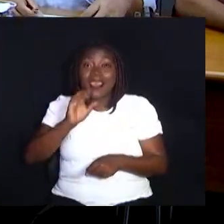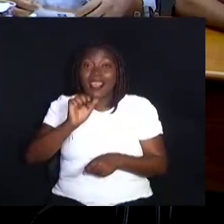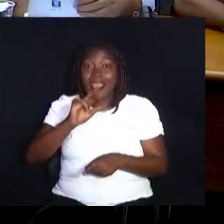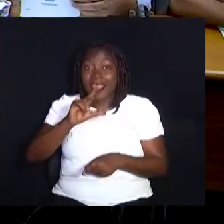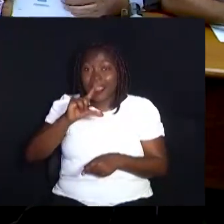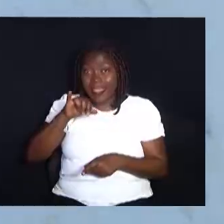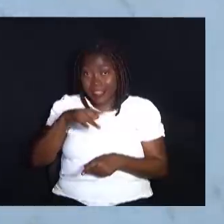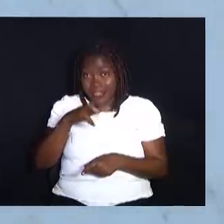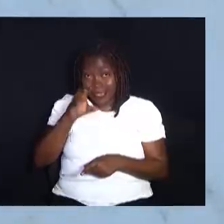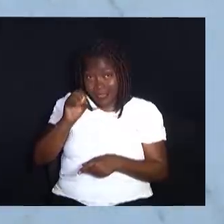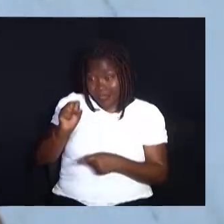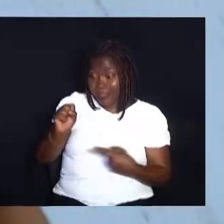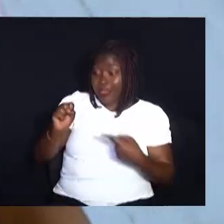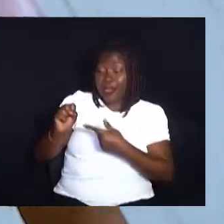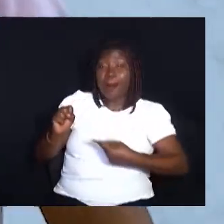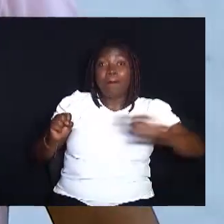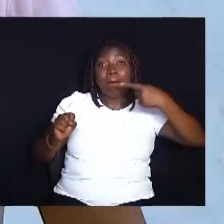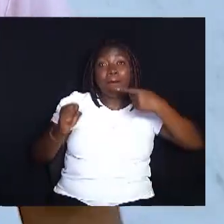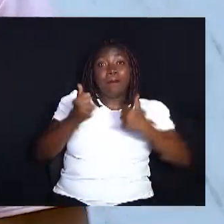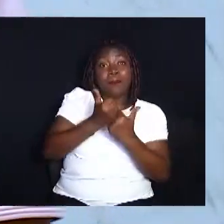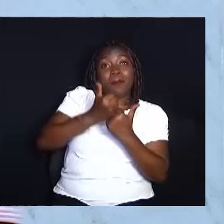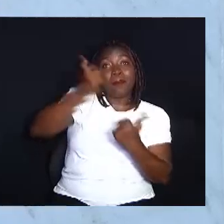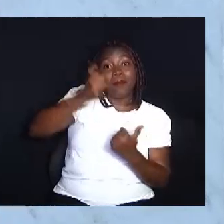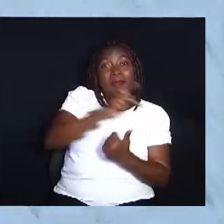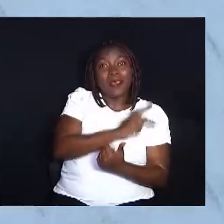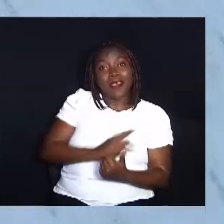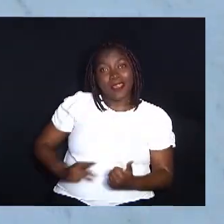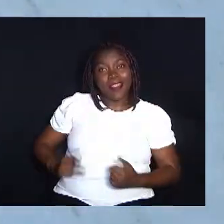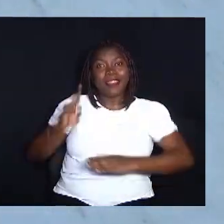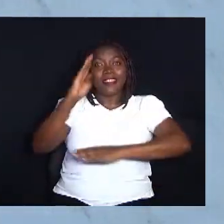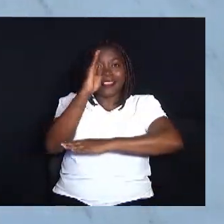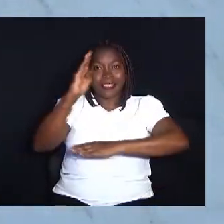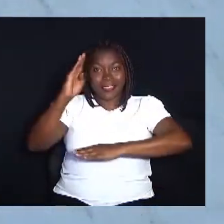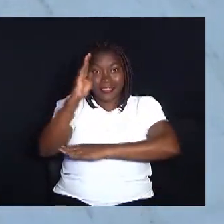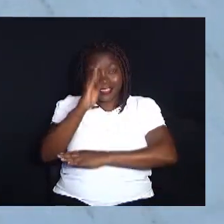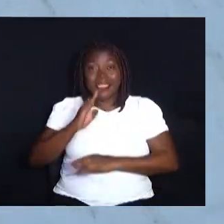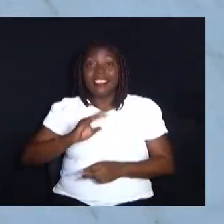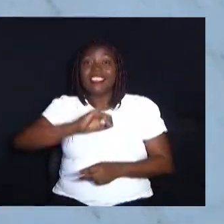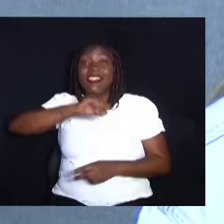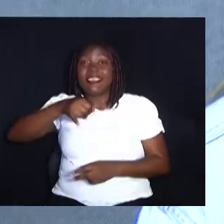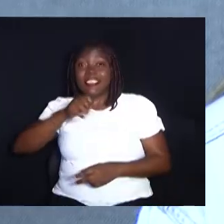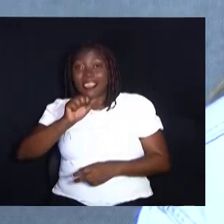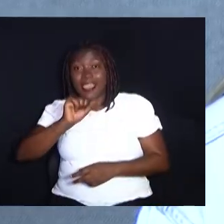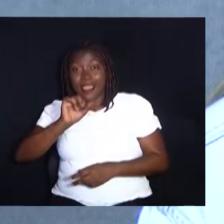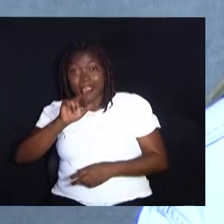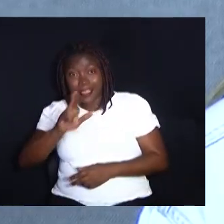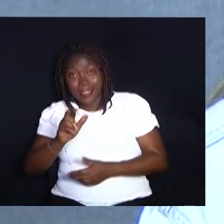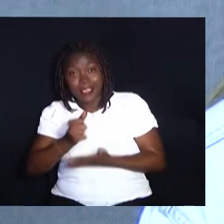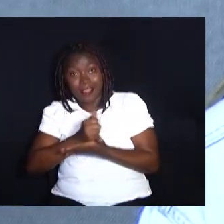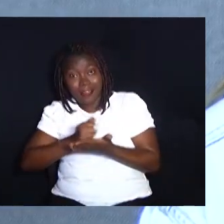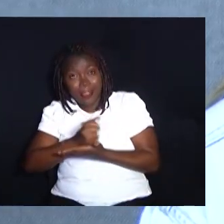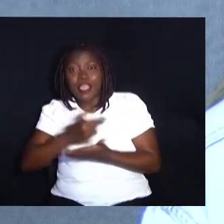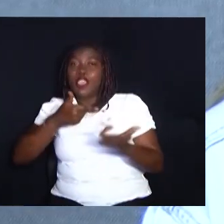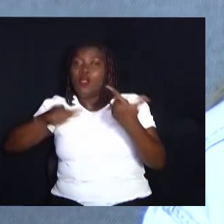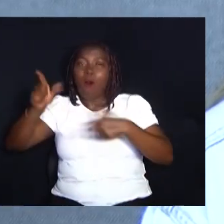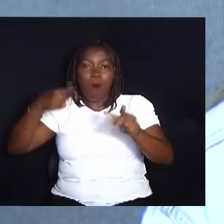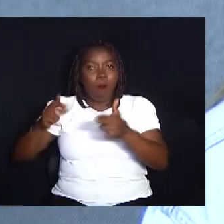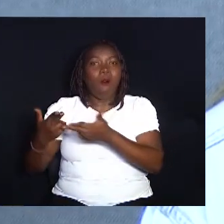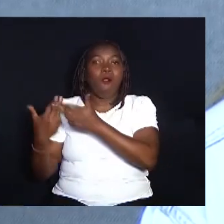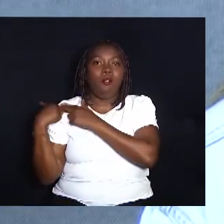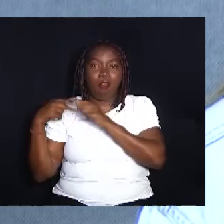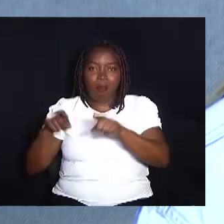vereadores Carlinhos camelô que é o primeiro vice-presidente da Câmara Municipal Jair da farmácia e